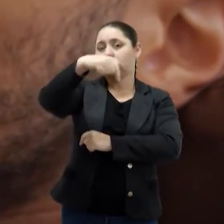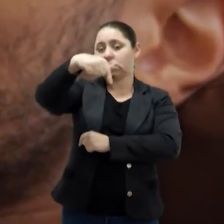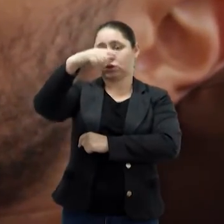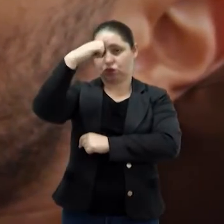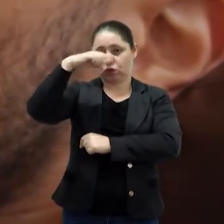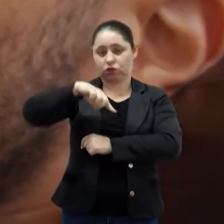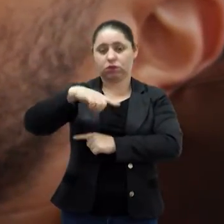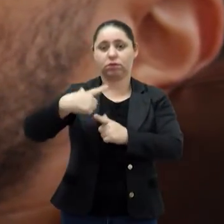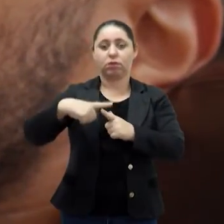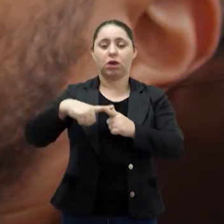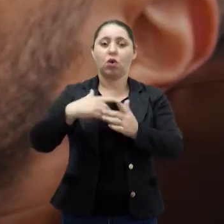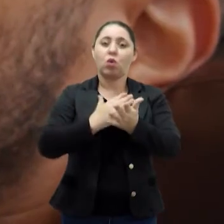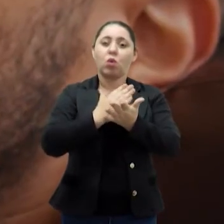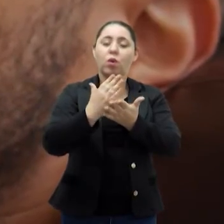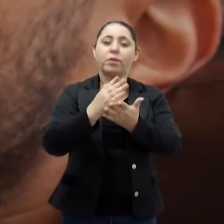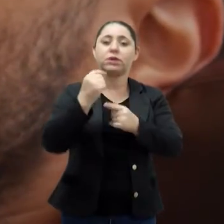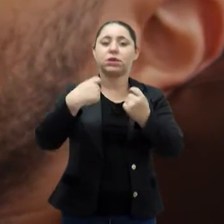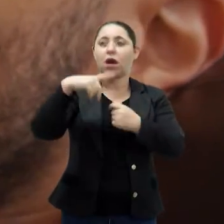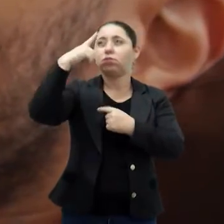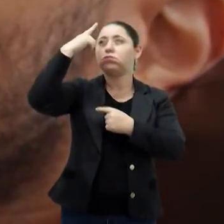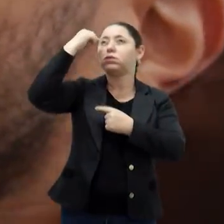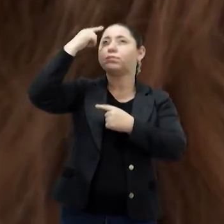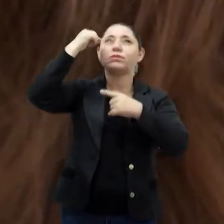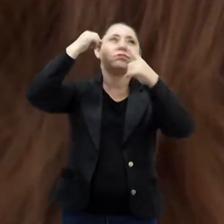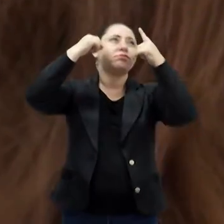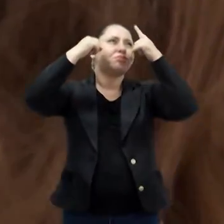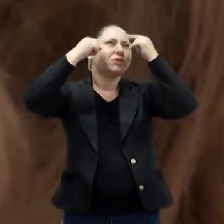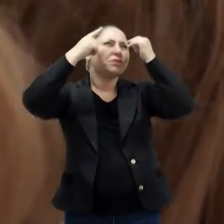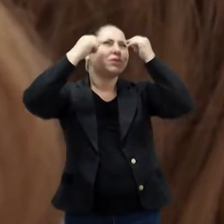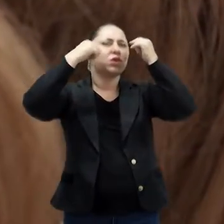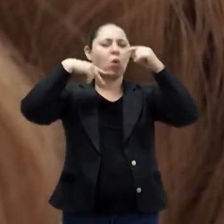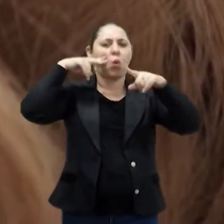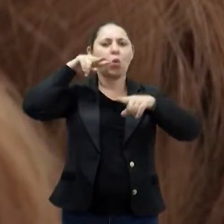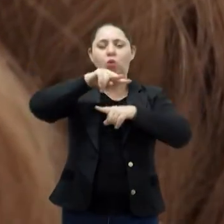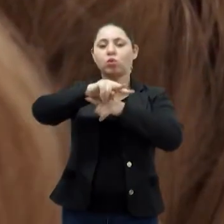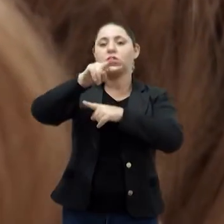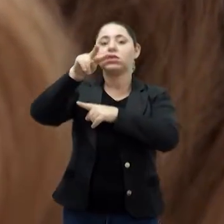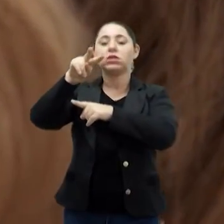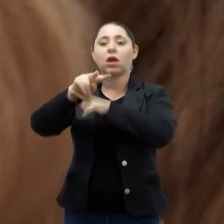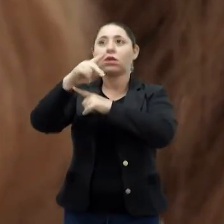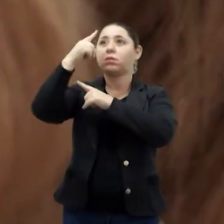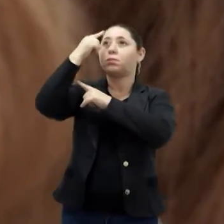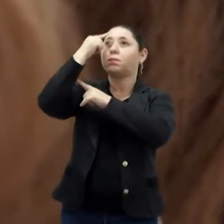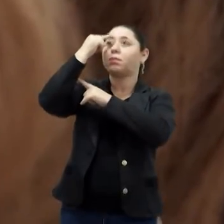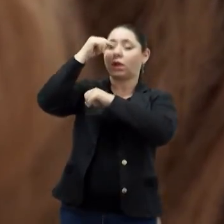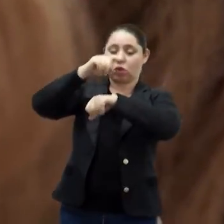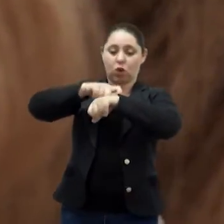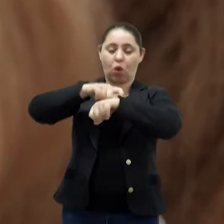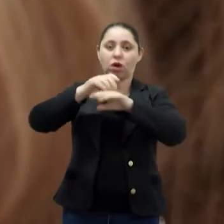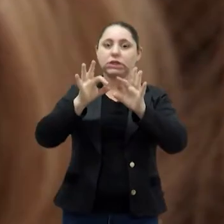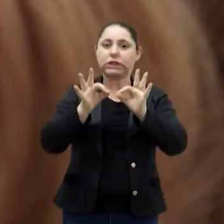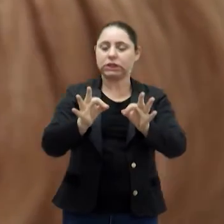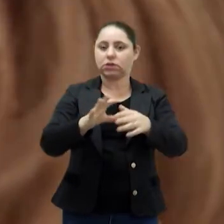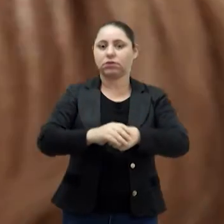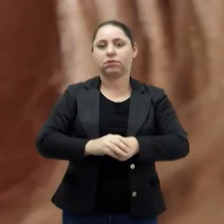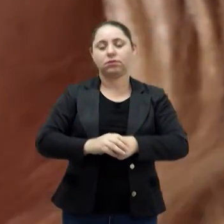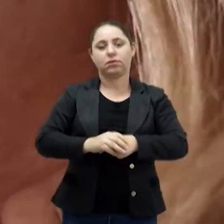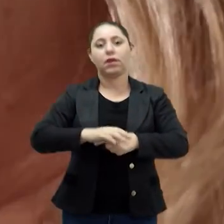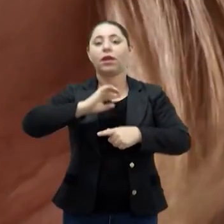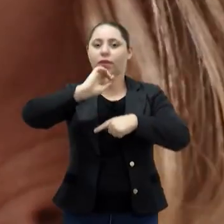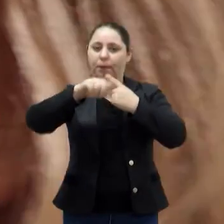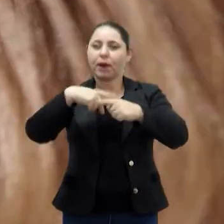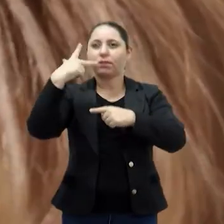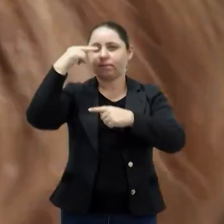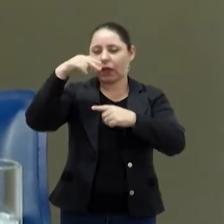um bom prazo, porque no começo tem que usar mais colírios, tem que se ter cuidado em pingar a medicação na hora correta. Então,